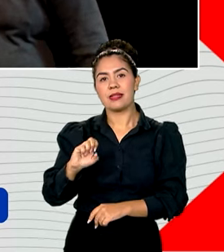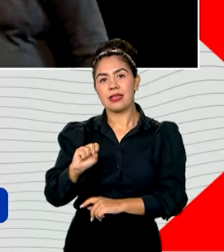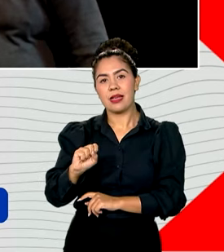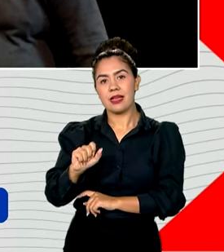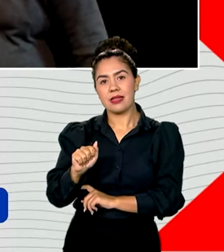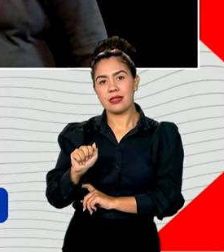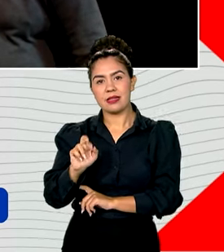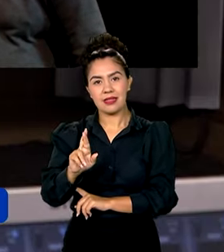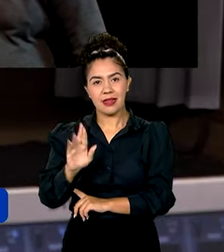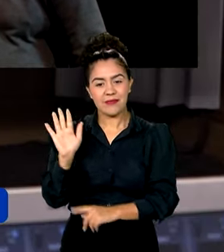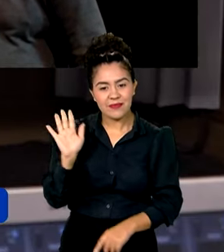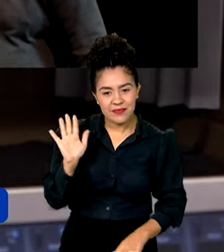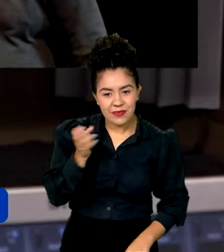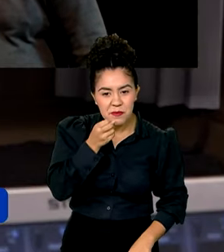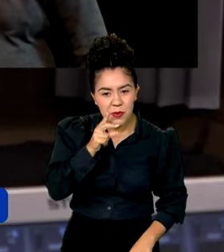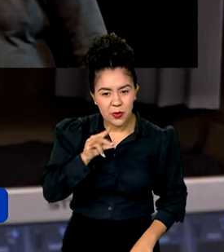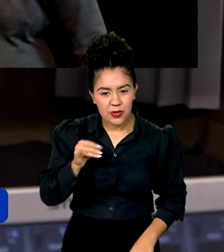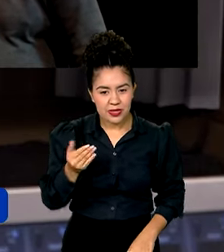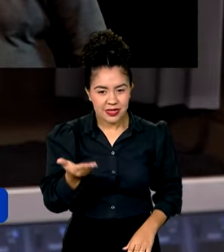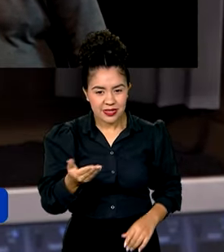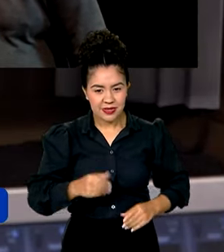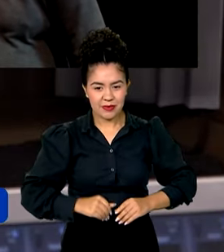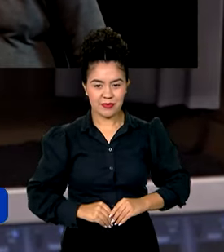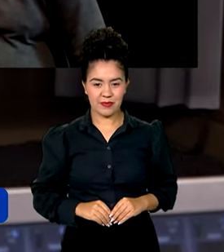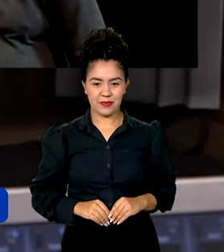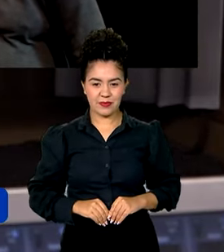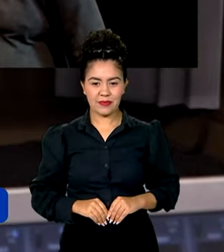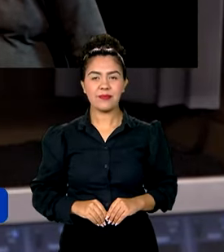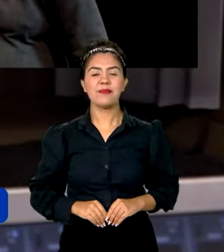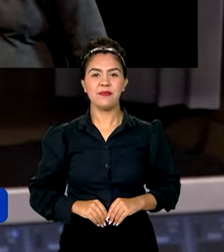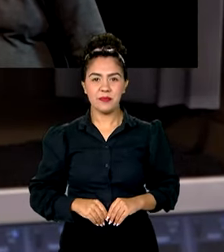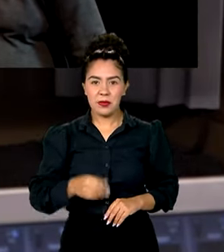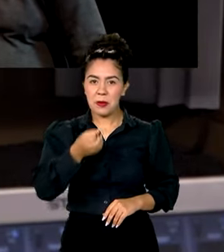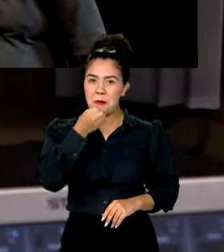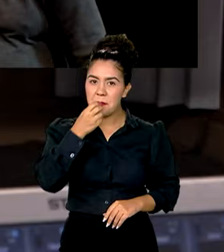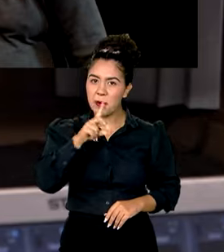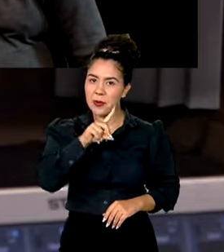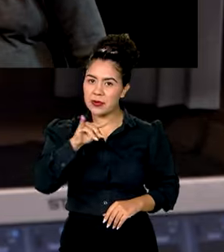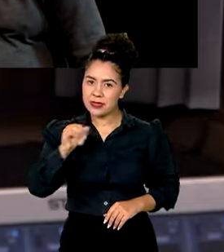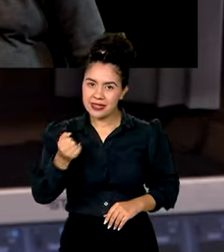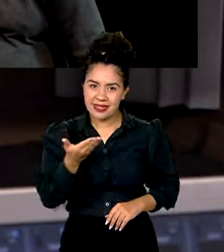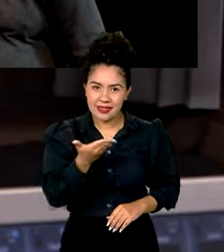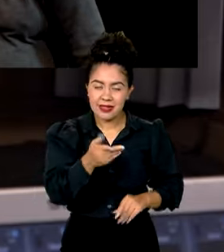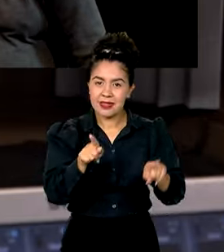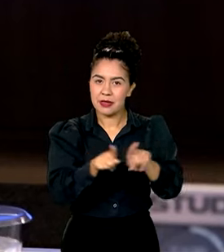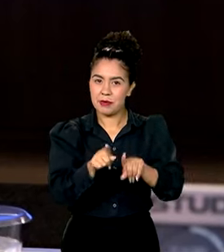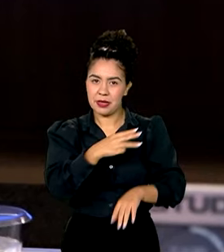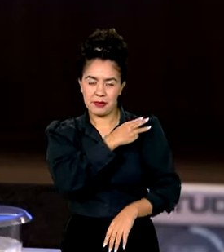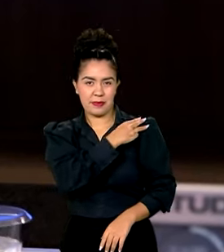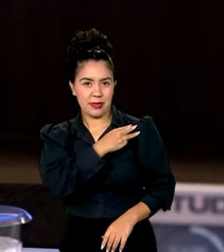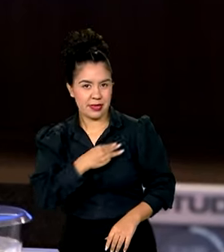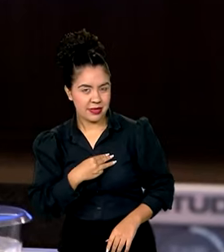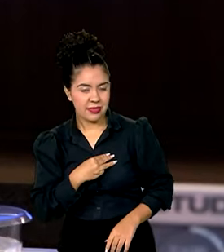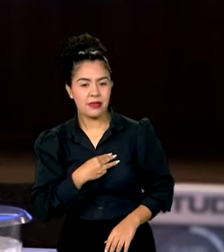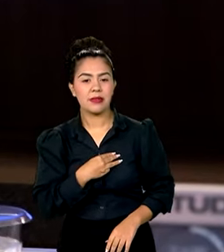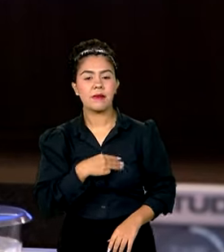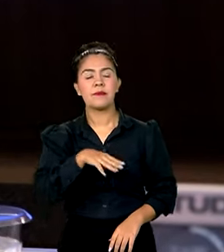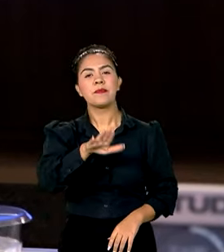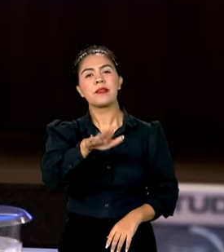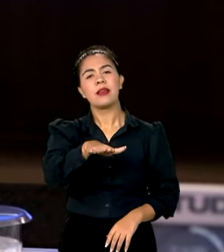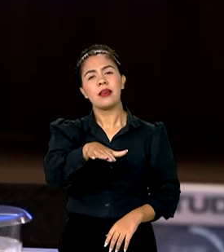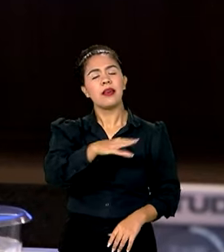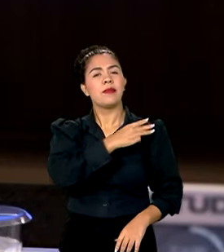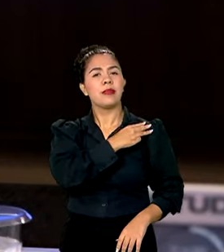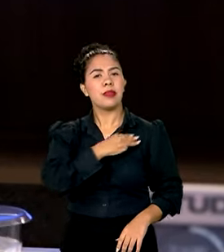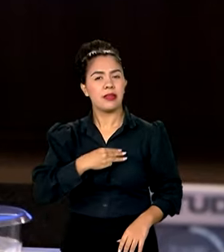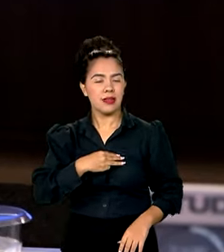fatiolli bom dia para você bom dia Karine Bom dia ministra eh ministra como a